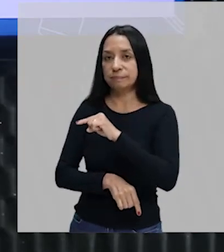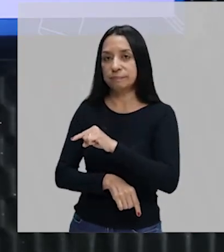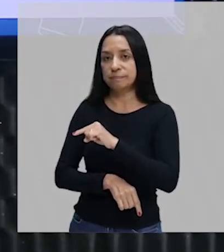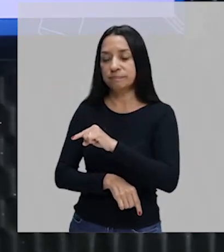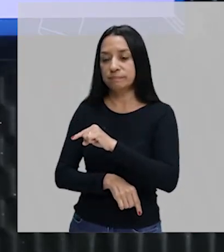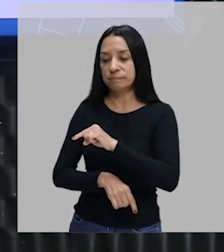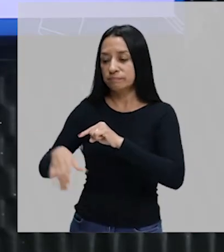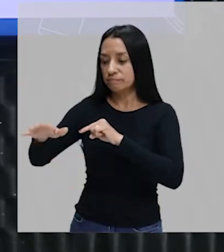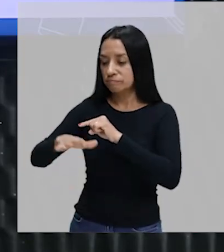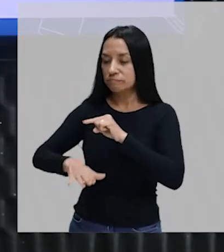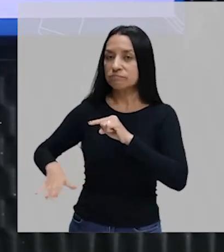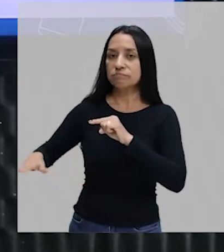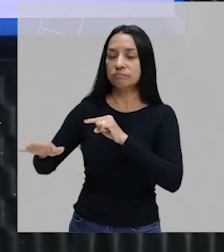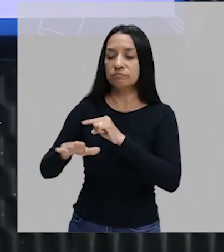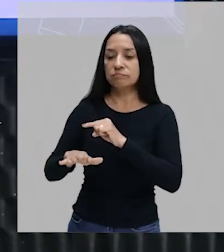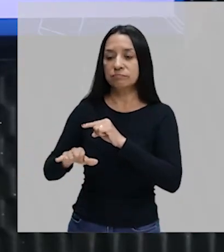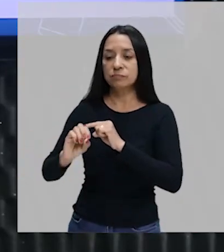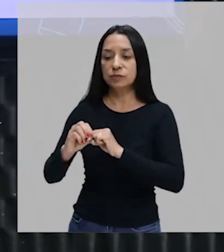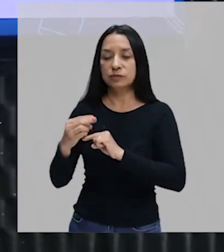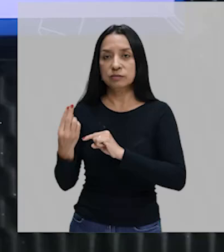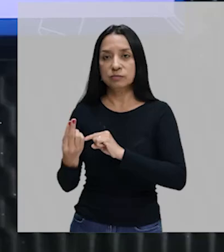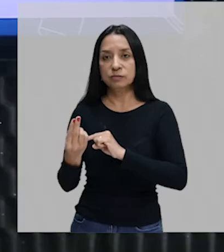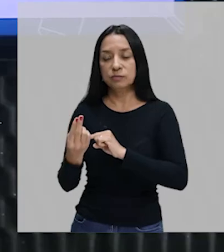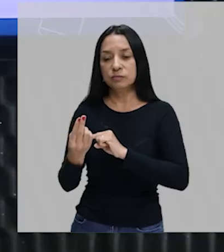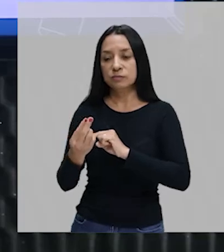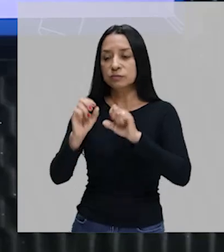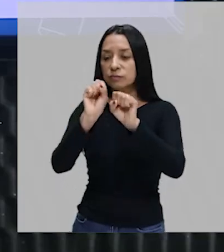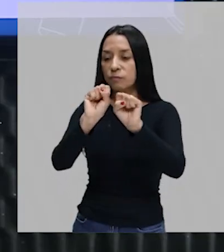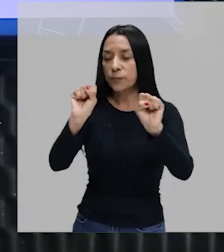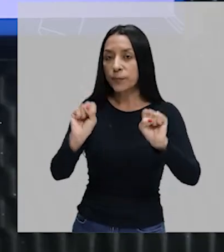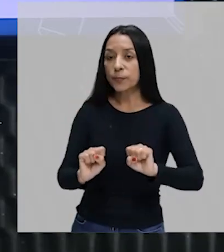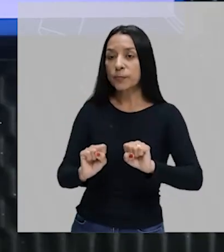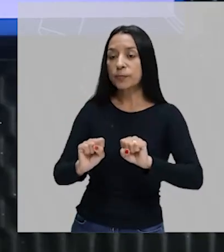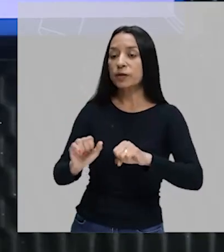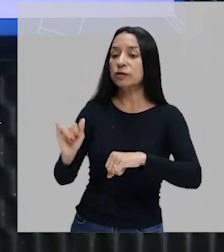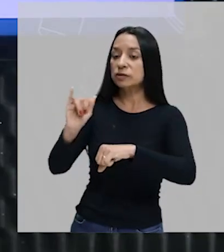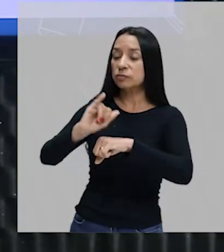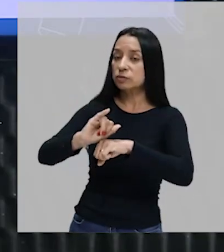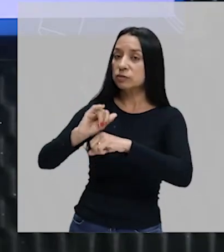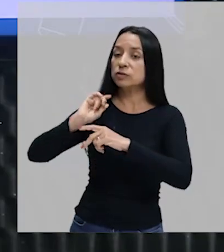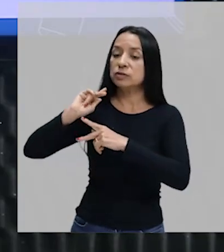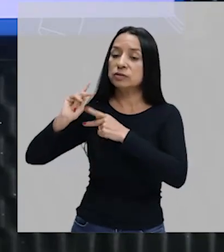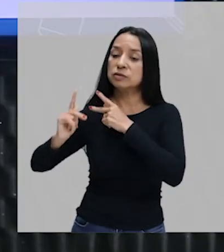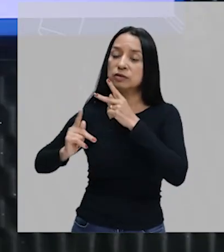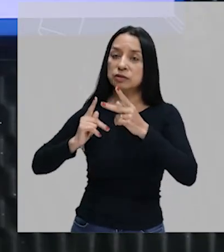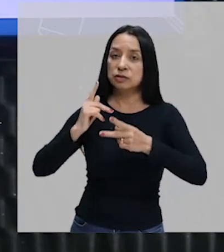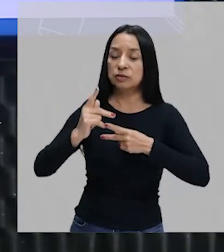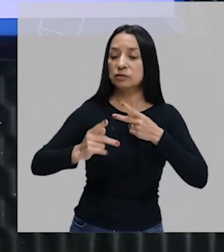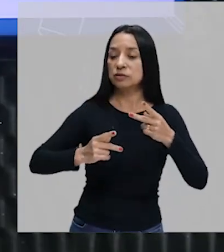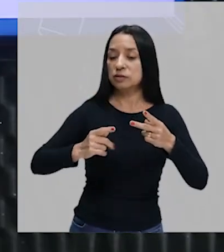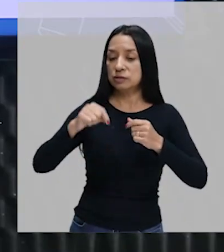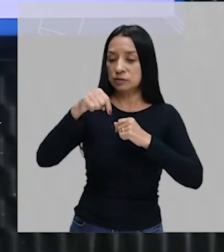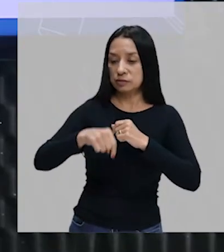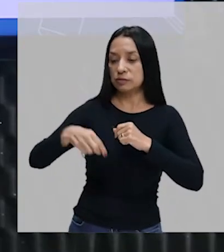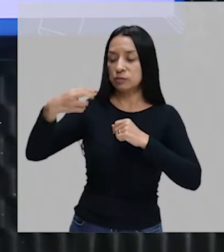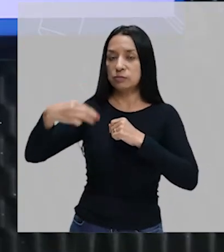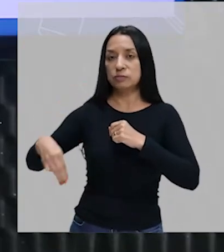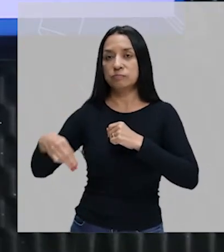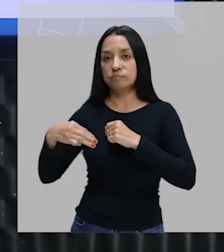nessa capitania. Ou seja, o sistema de capitanias hereditárias aqui no